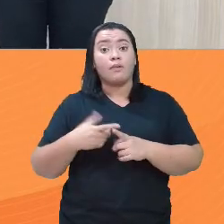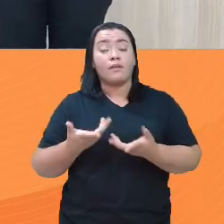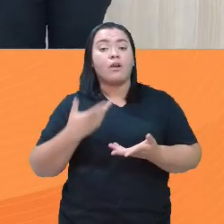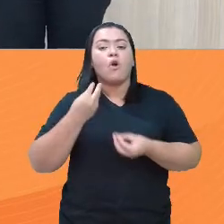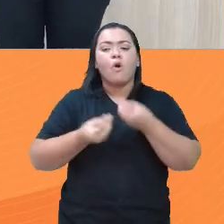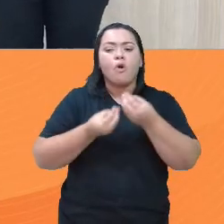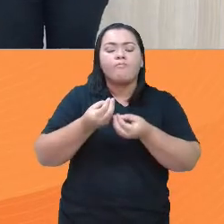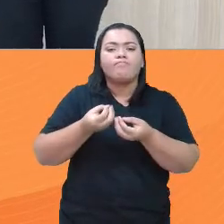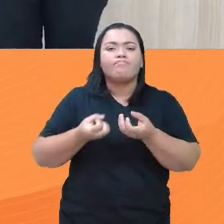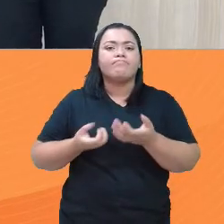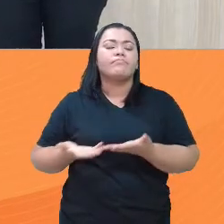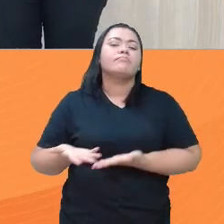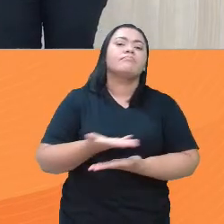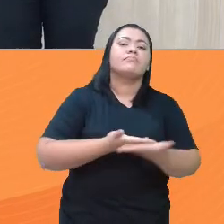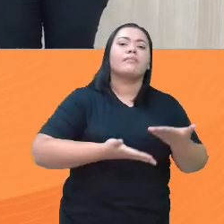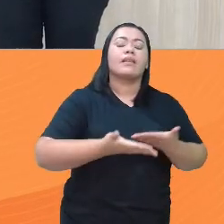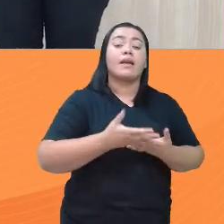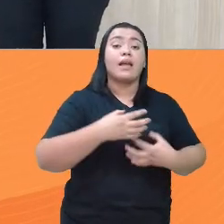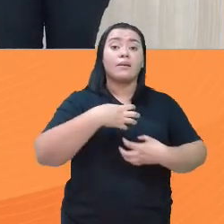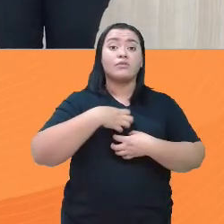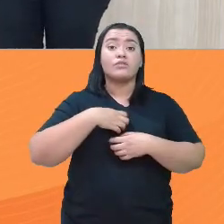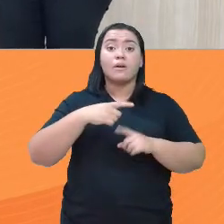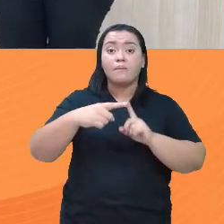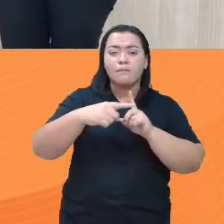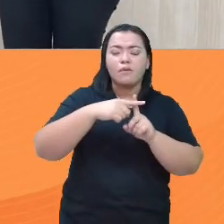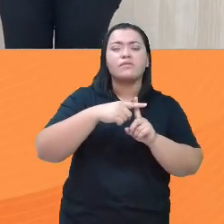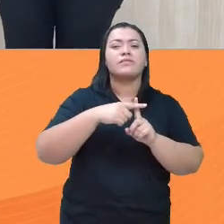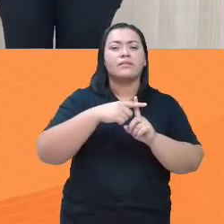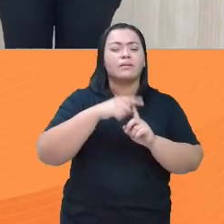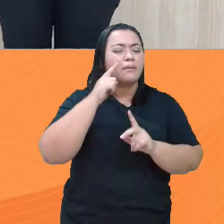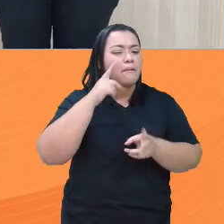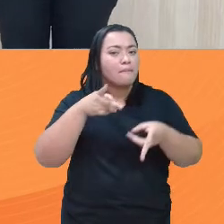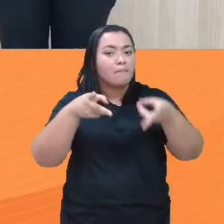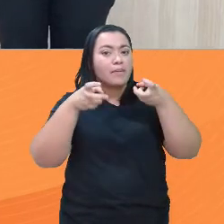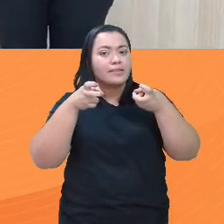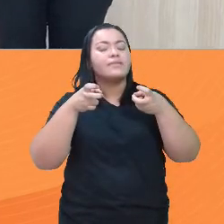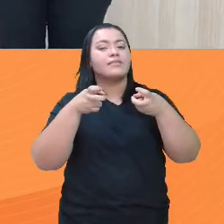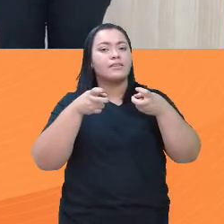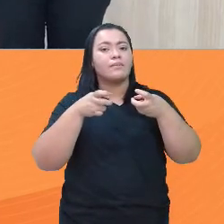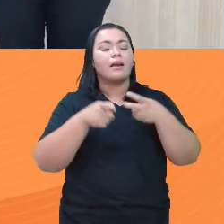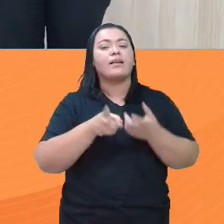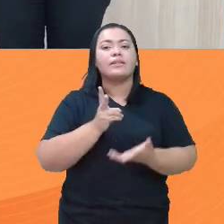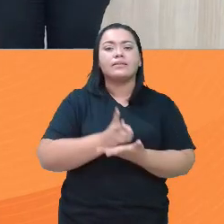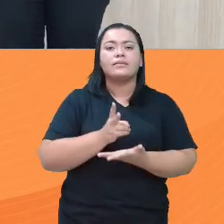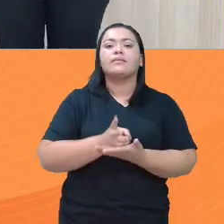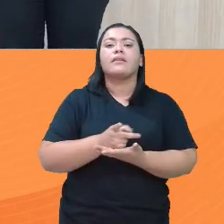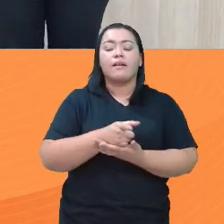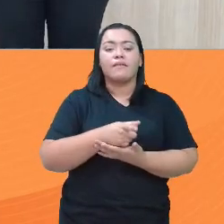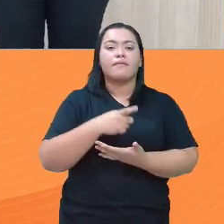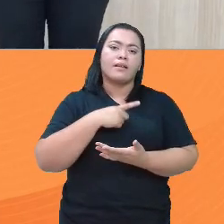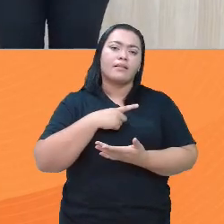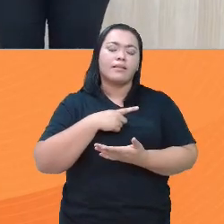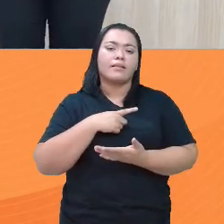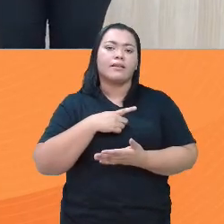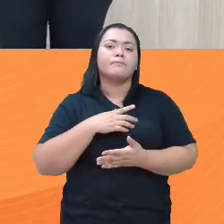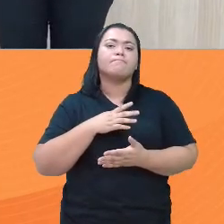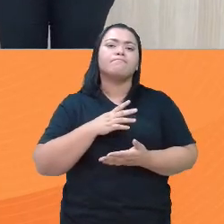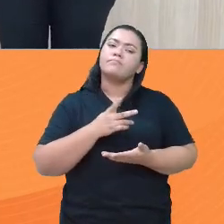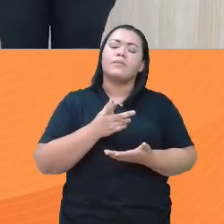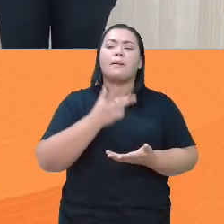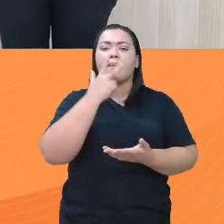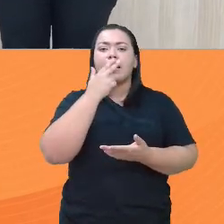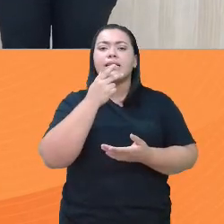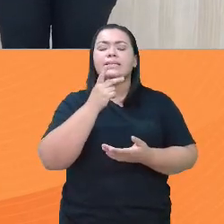trabalho a partir das emoções positivas, a gente percebe que a estabilidade, ela acontece com uma certa frequência. A